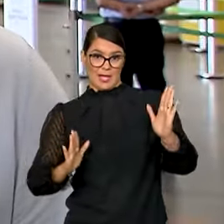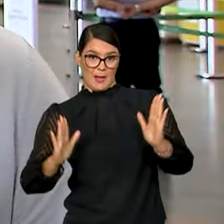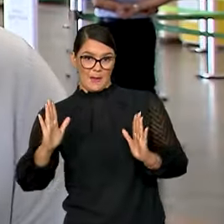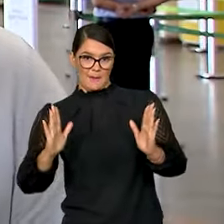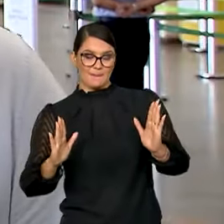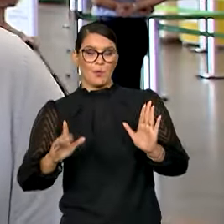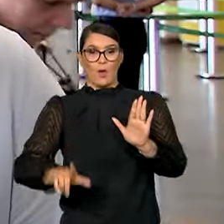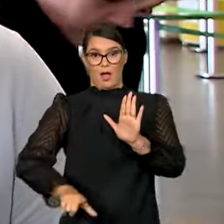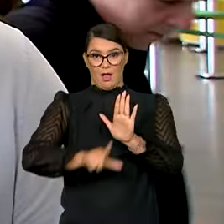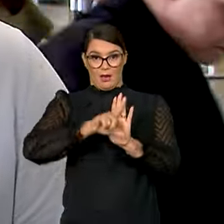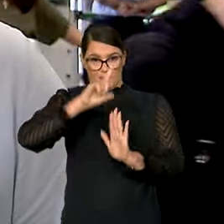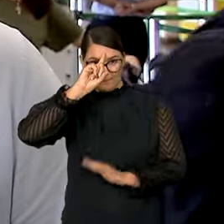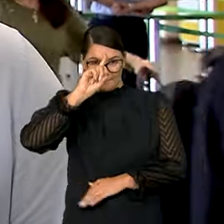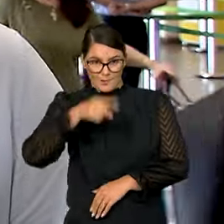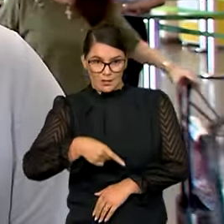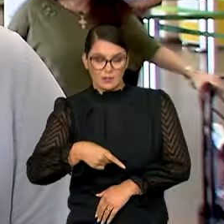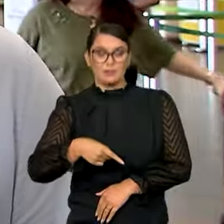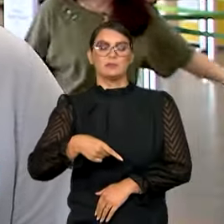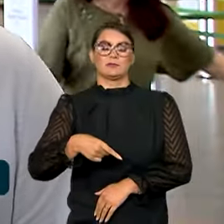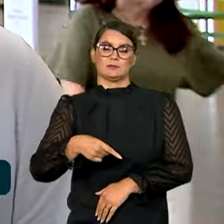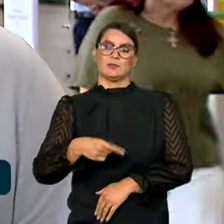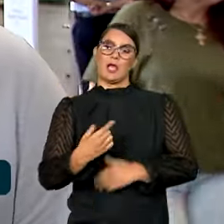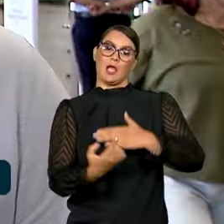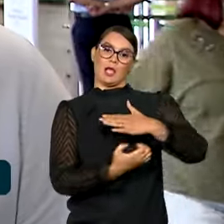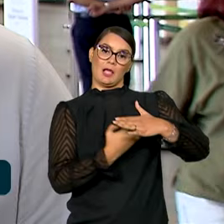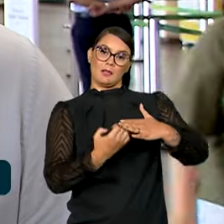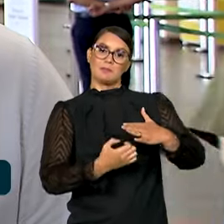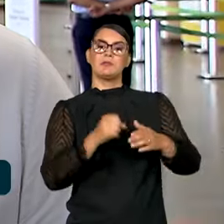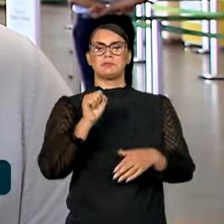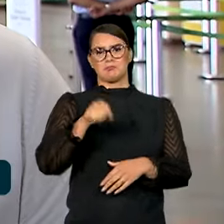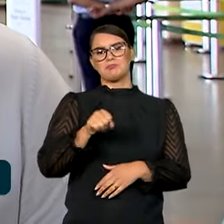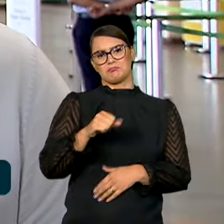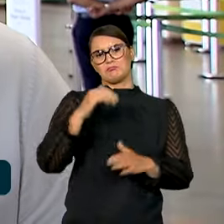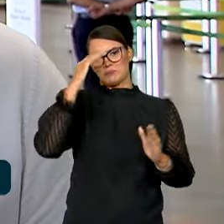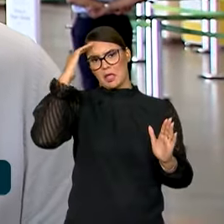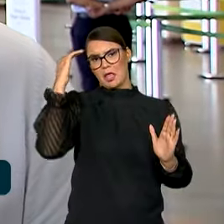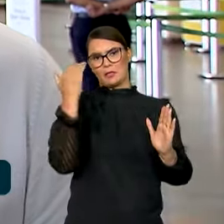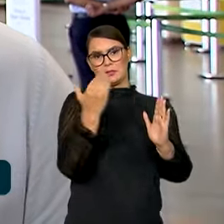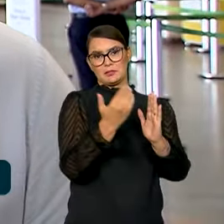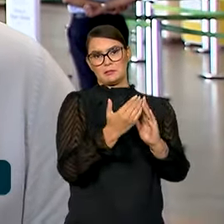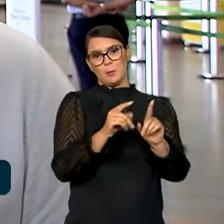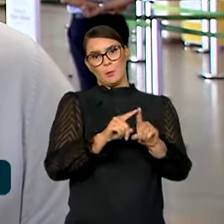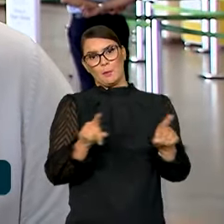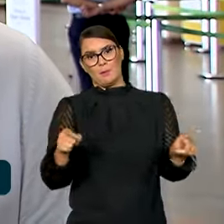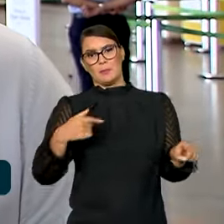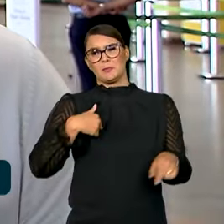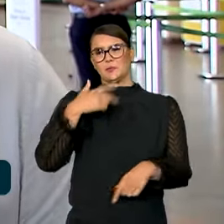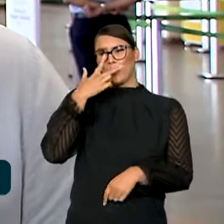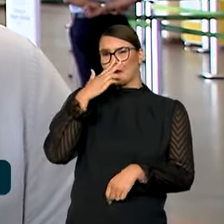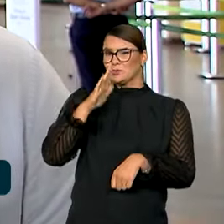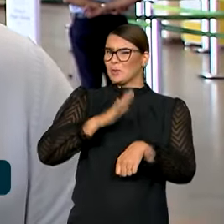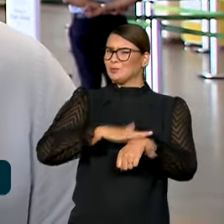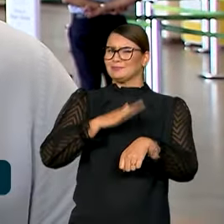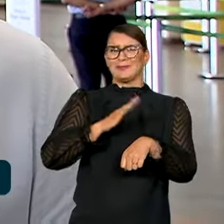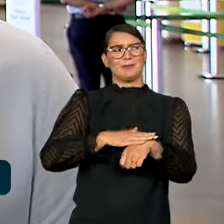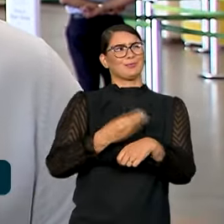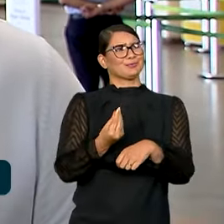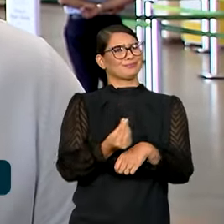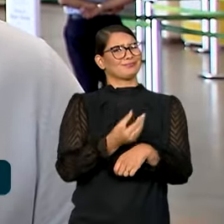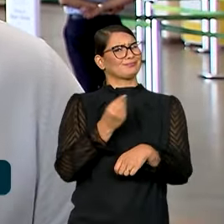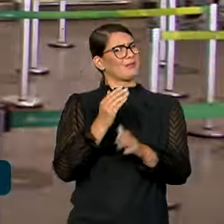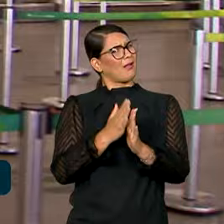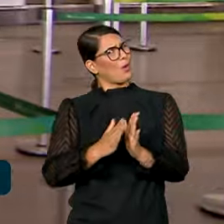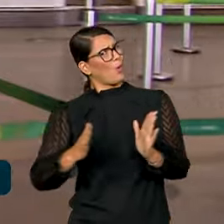a lei determina, as companhias aéreas sempre atenderam, né? Embora eu acredite que seja um tempo